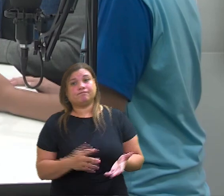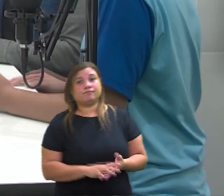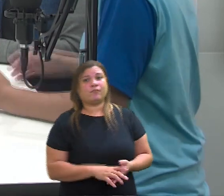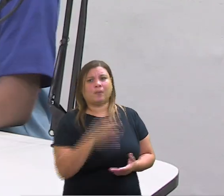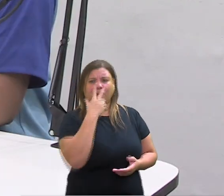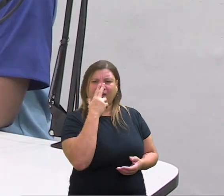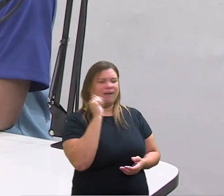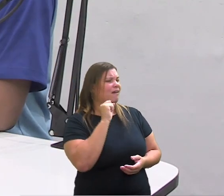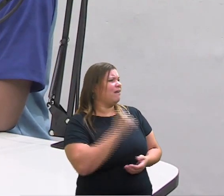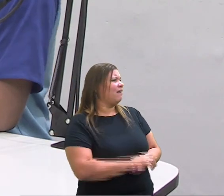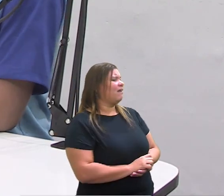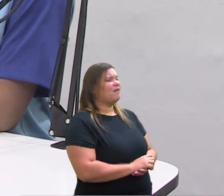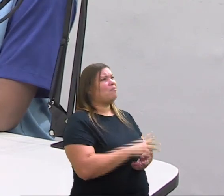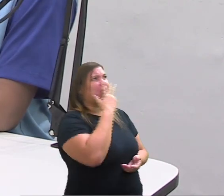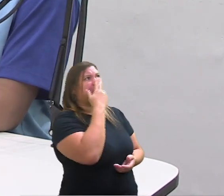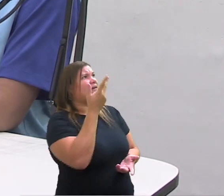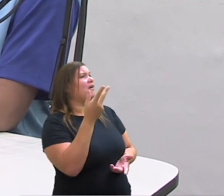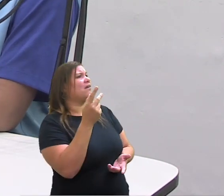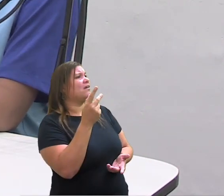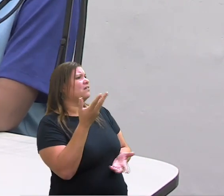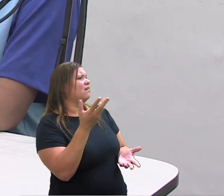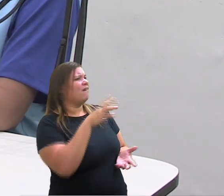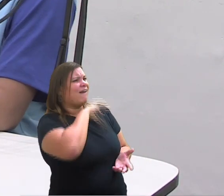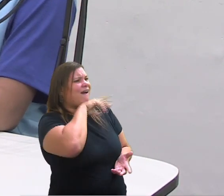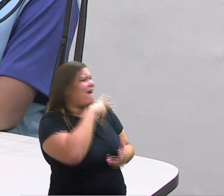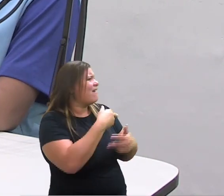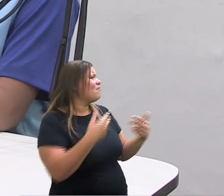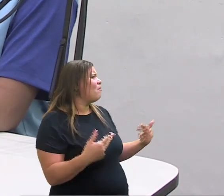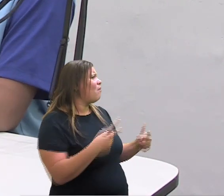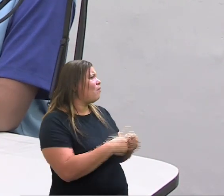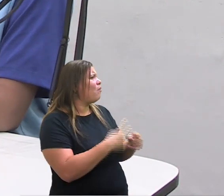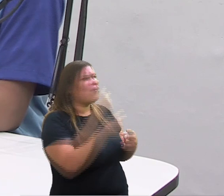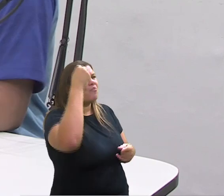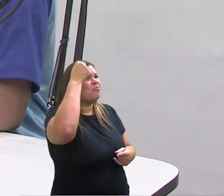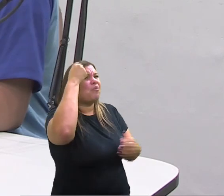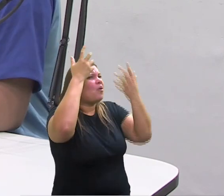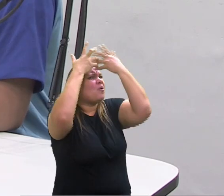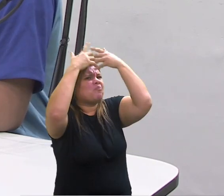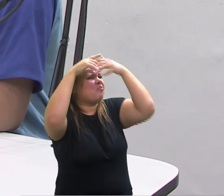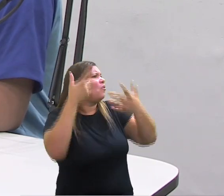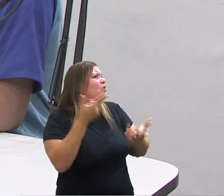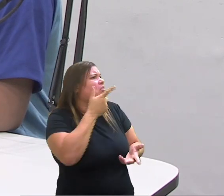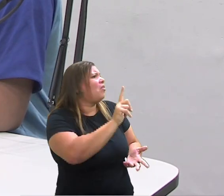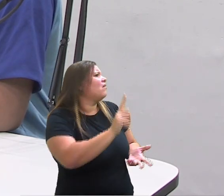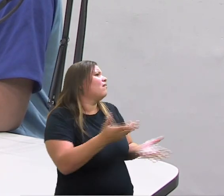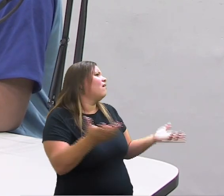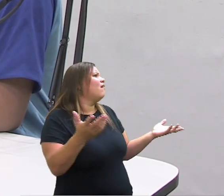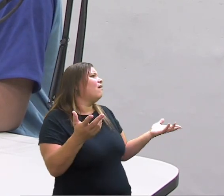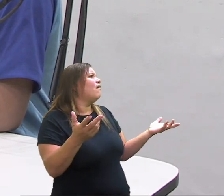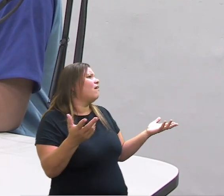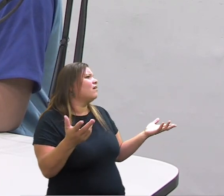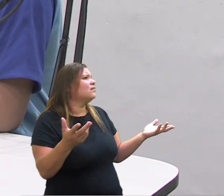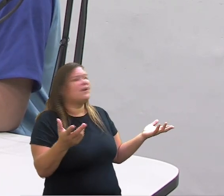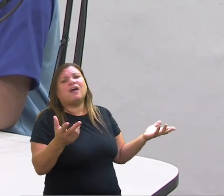animal? Porque Ah. parece que não tem, né, aquele sentido de Quando a pessoa palavrear. chama a gente de pré-histórico, dinossauro,